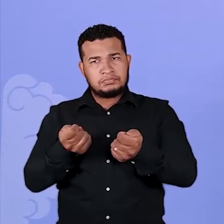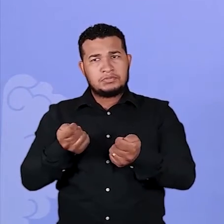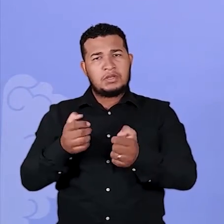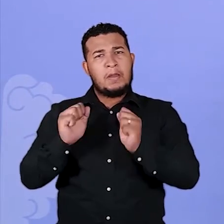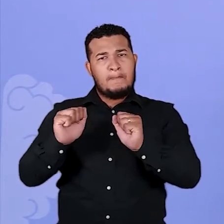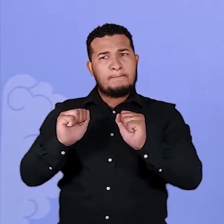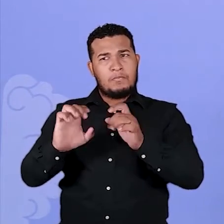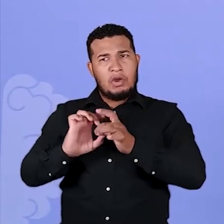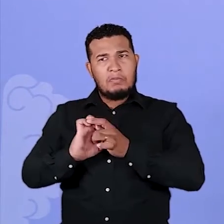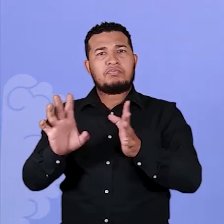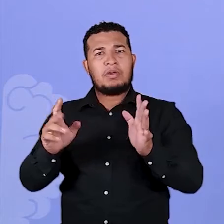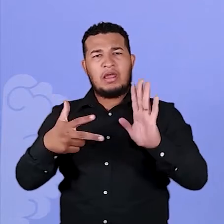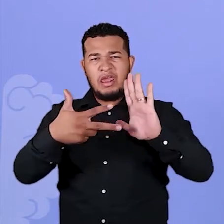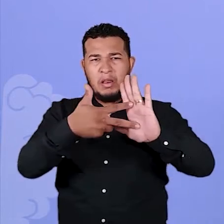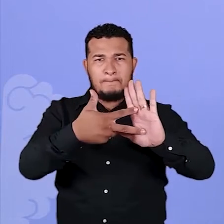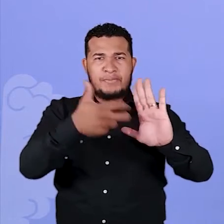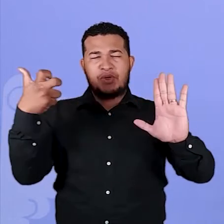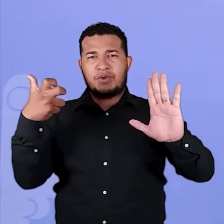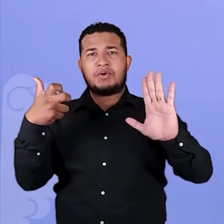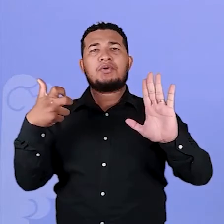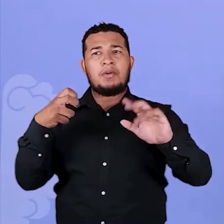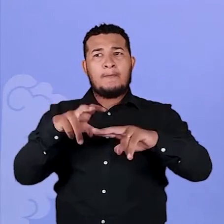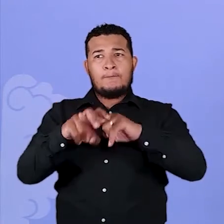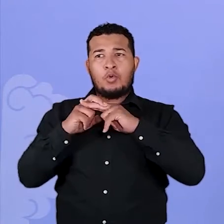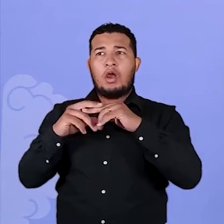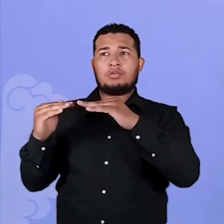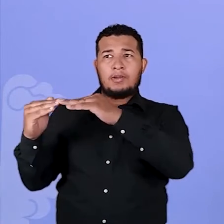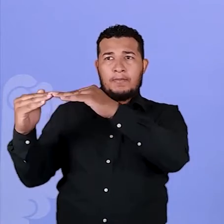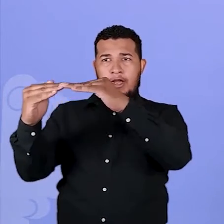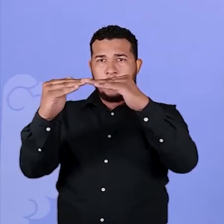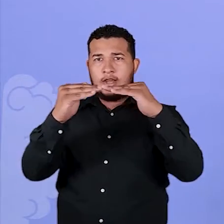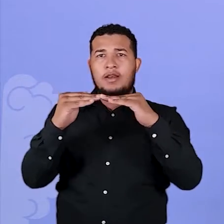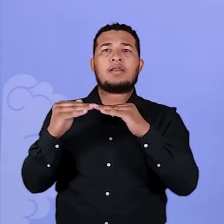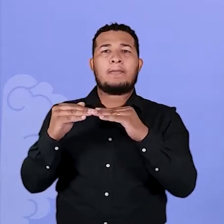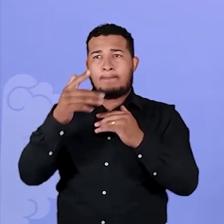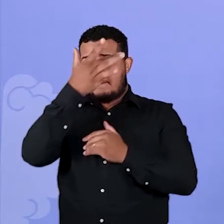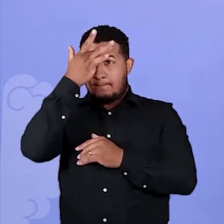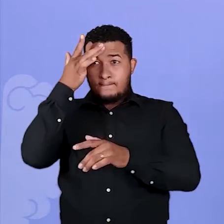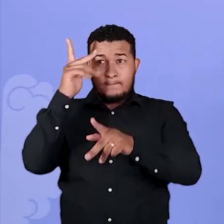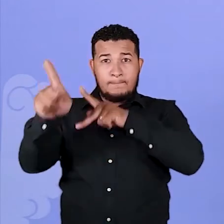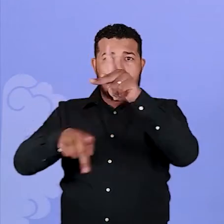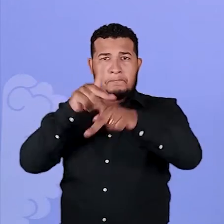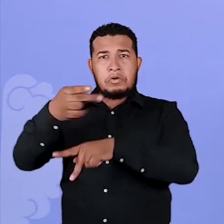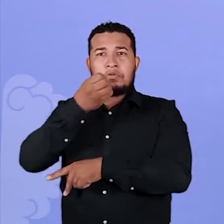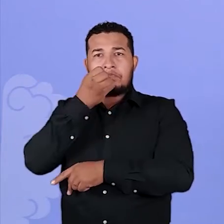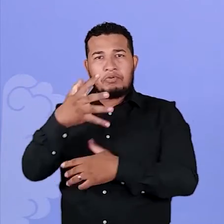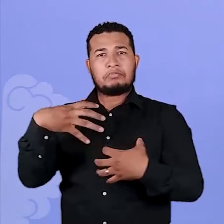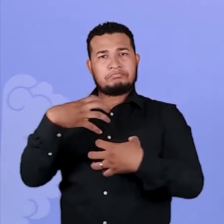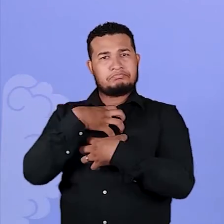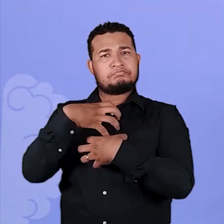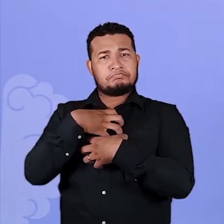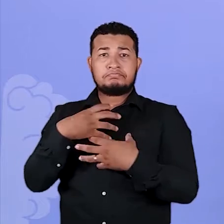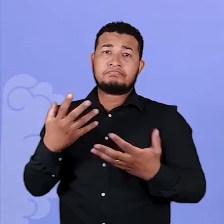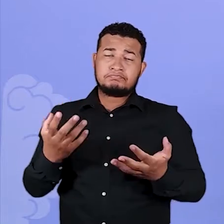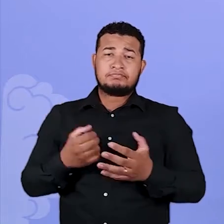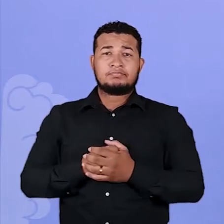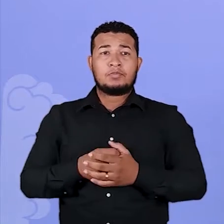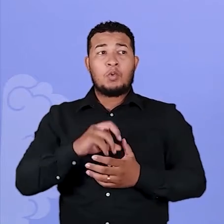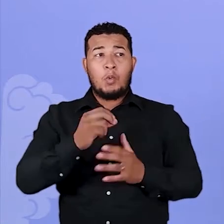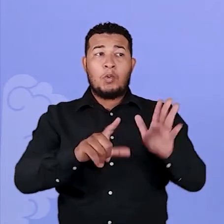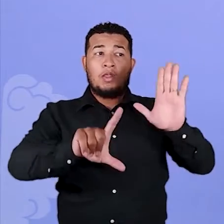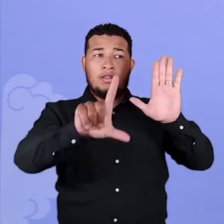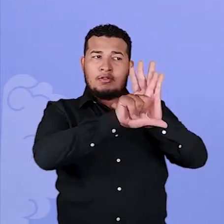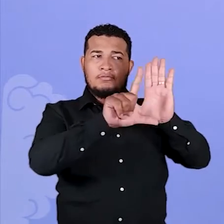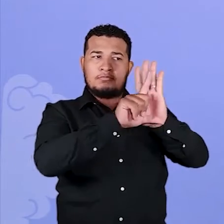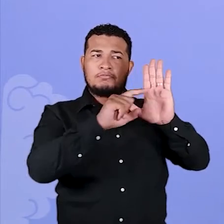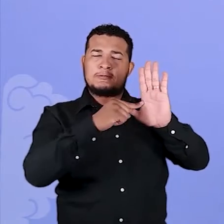está autorizado a violar a lei em nome do bem comum? Será que a